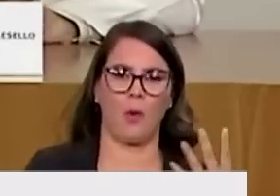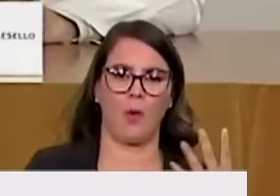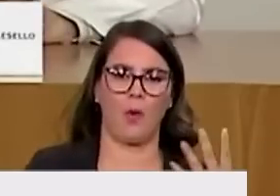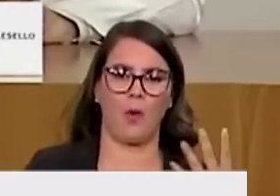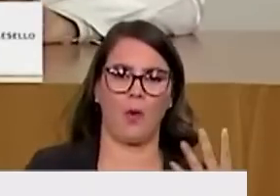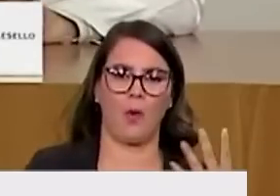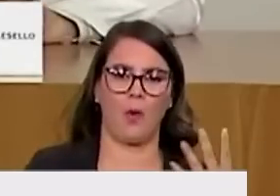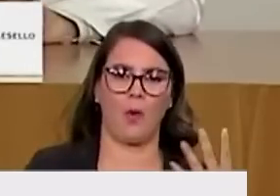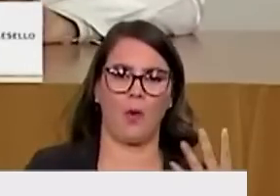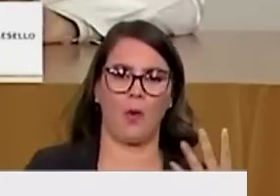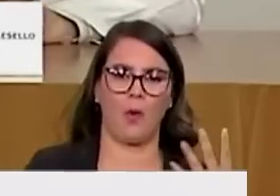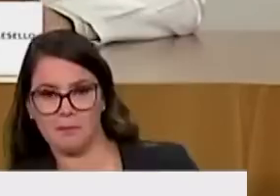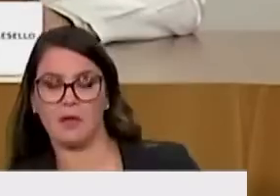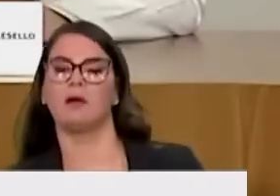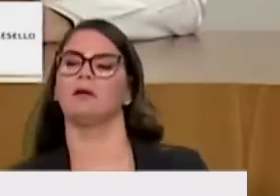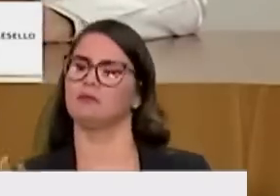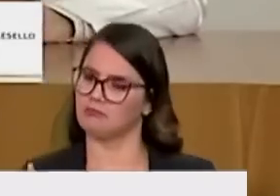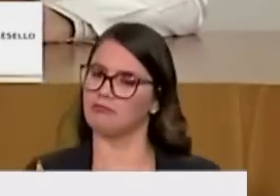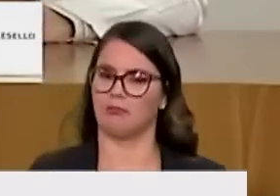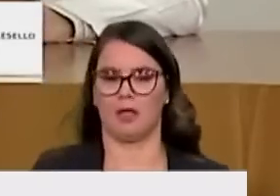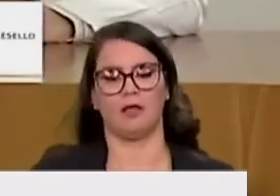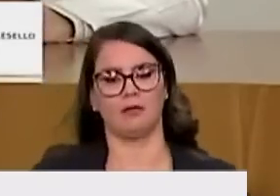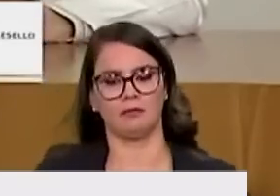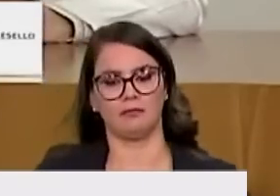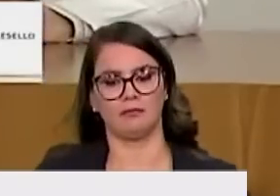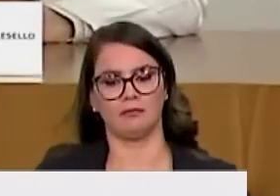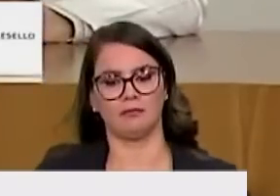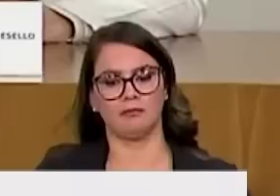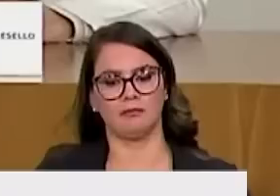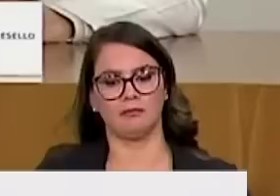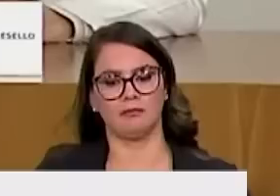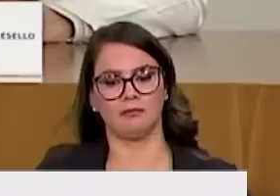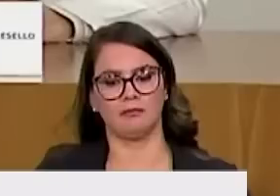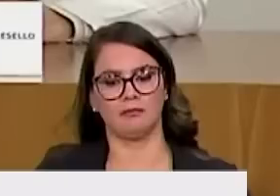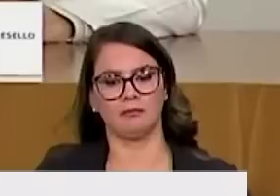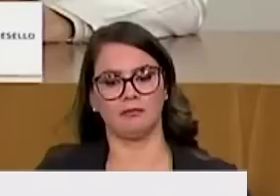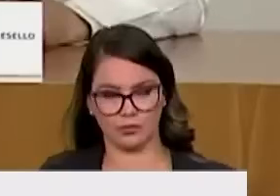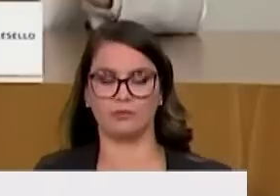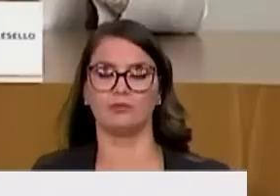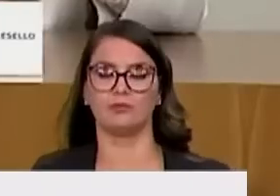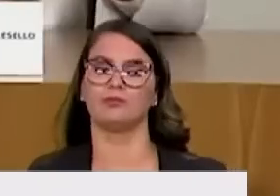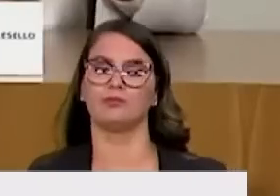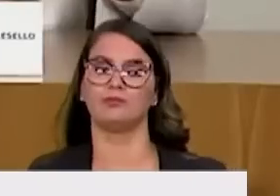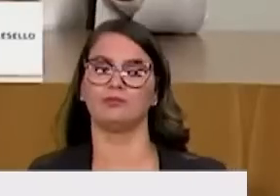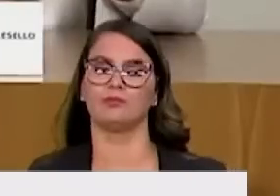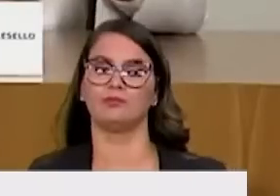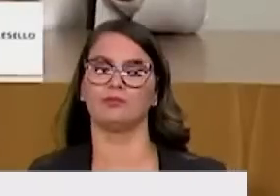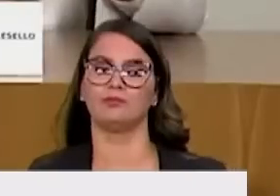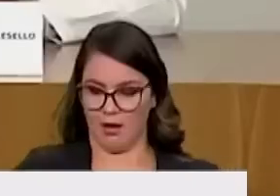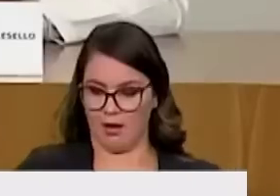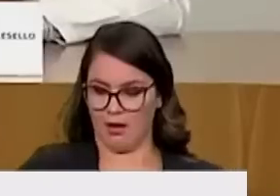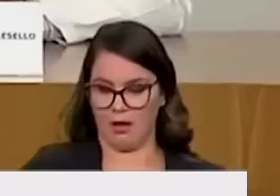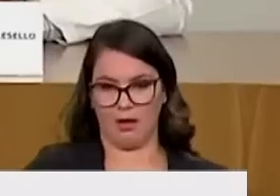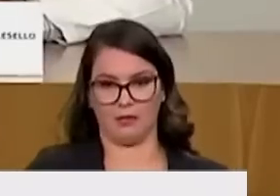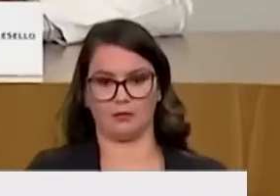4 e 6 semanas é esperado que ele já tenha uma boa cicatrização dos tecidos operados e que ele já esteja andando com carga total